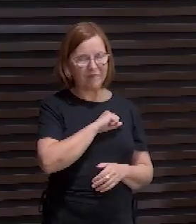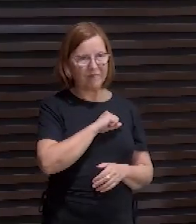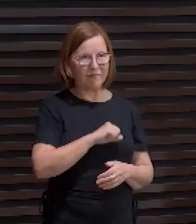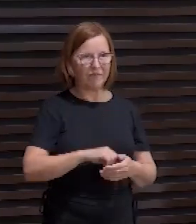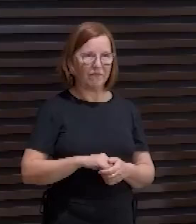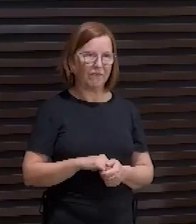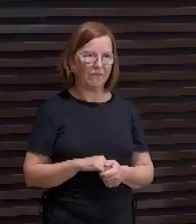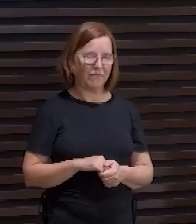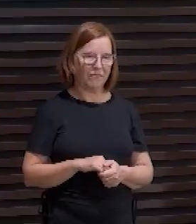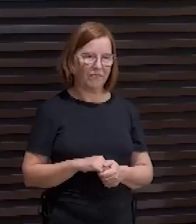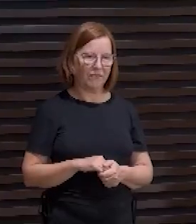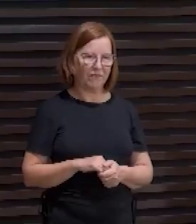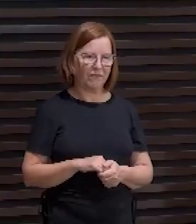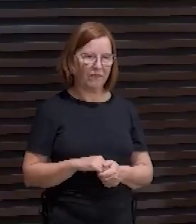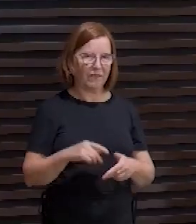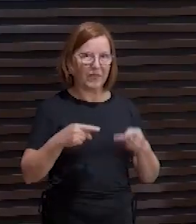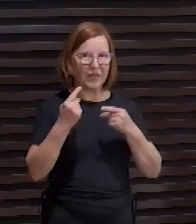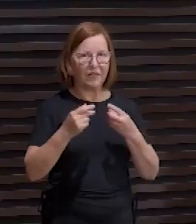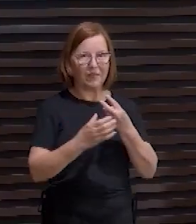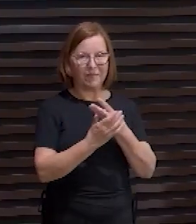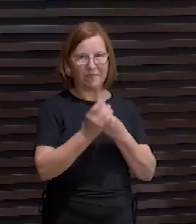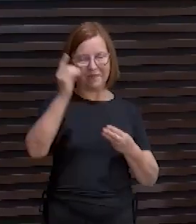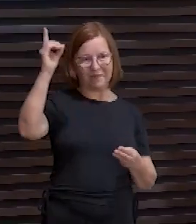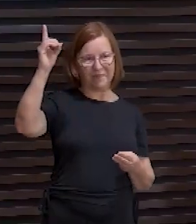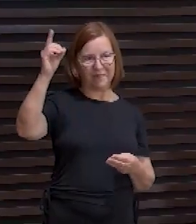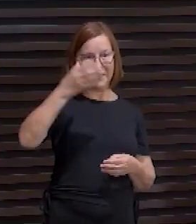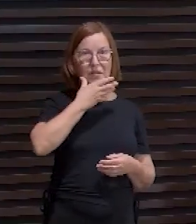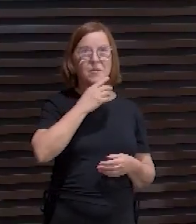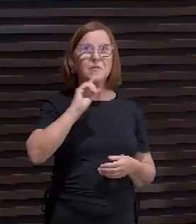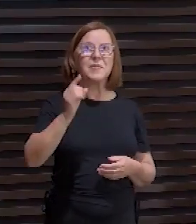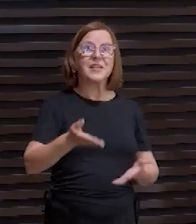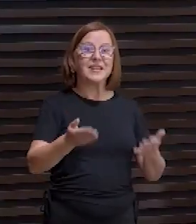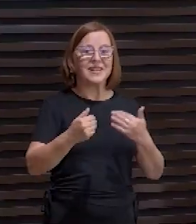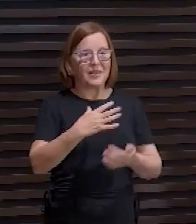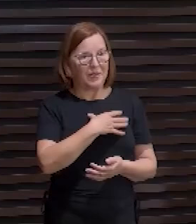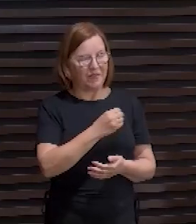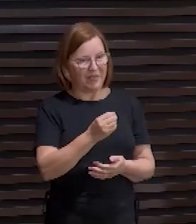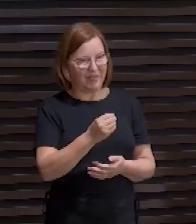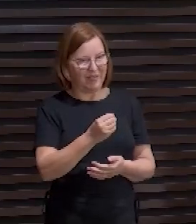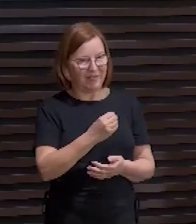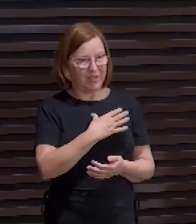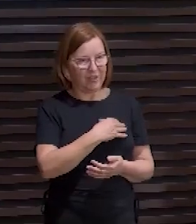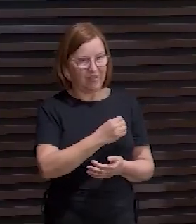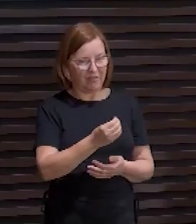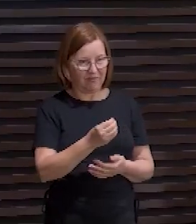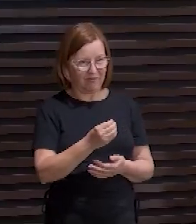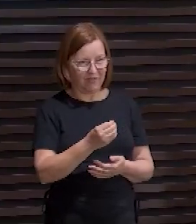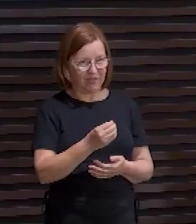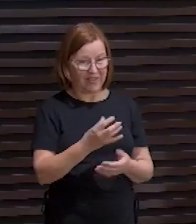Demonstração de amor da própria Trindade. O Pai dando o Filho se expondo a ser